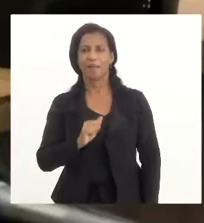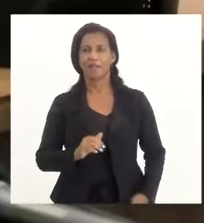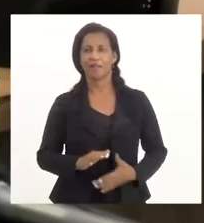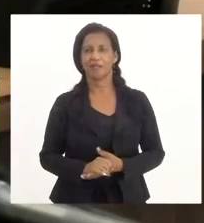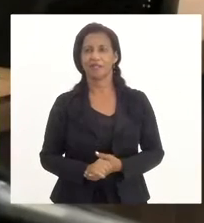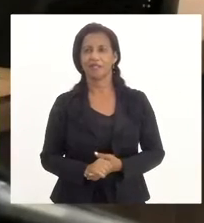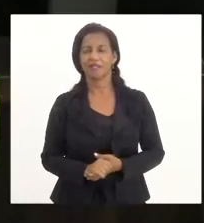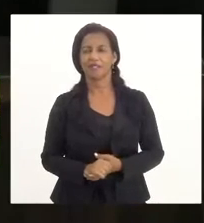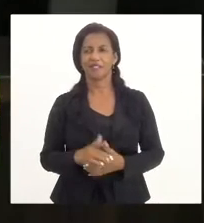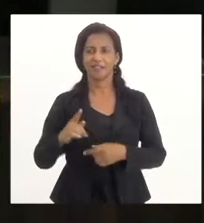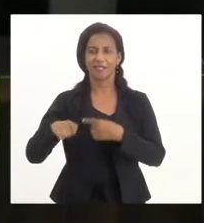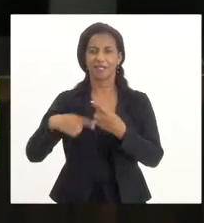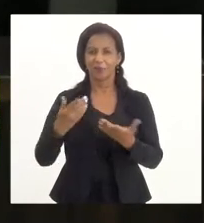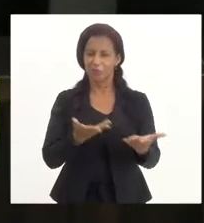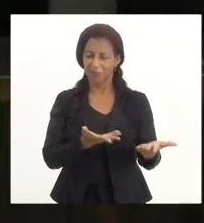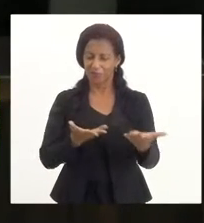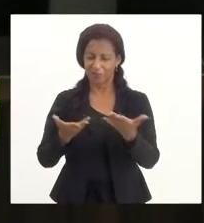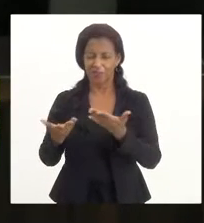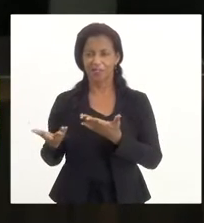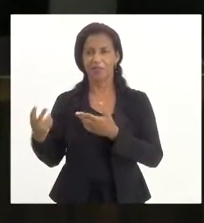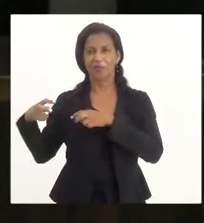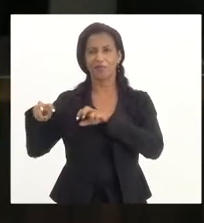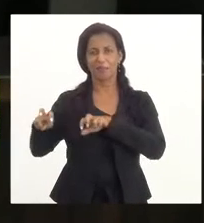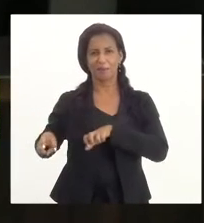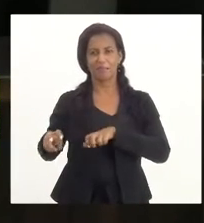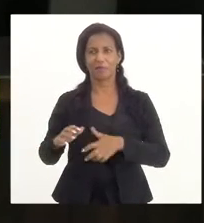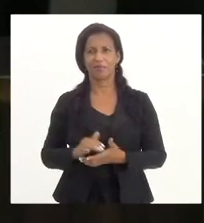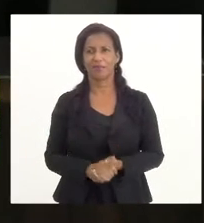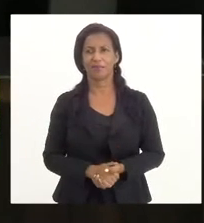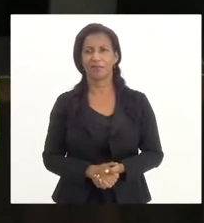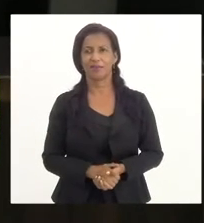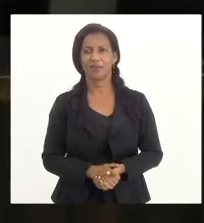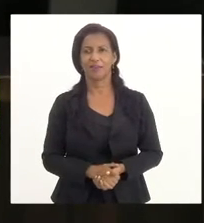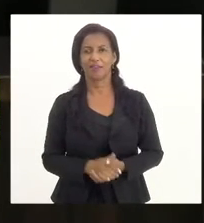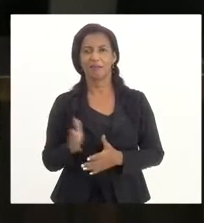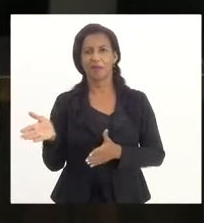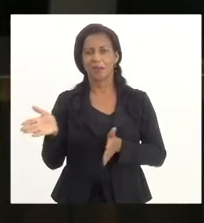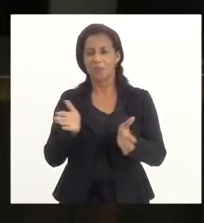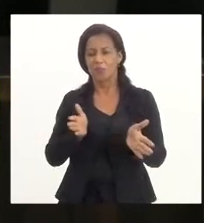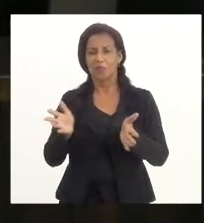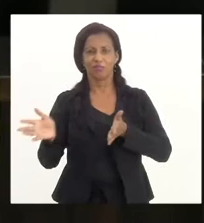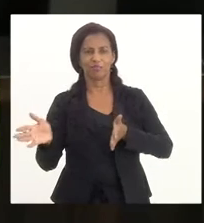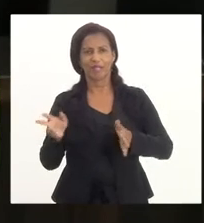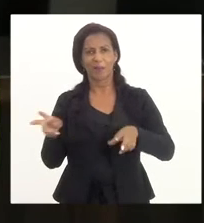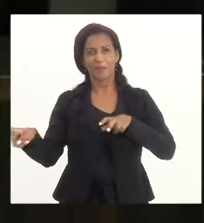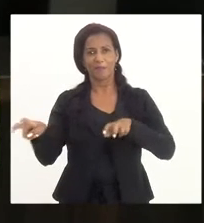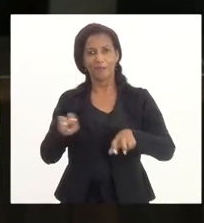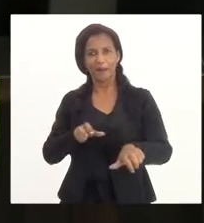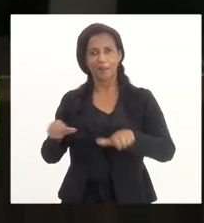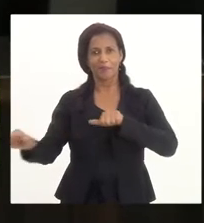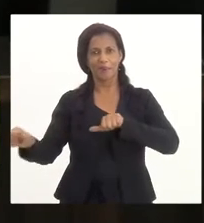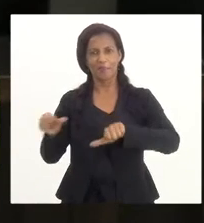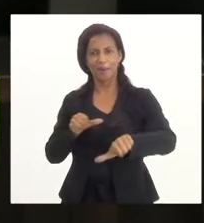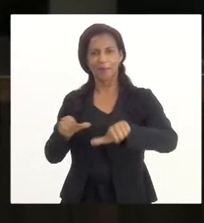que daqui a pouco eu lhe convidar aqui para vim para mesa para se olhar alternar comigo